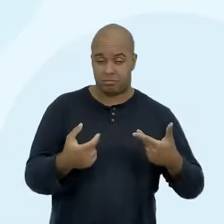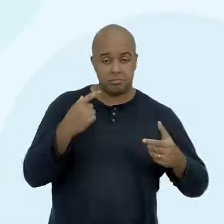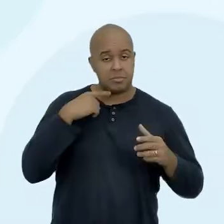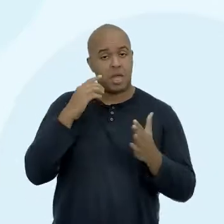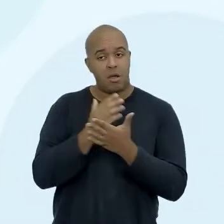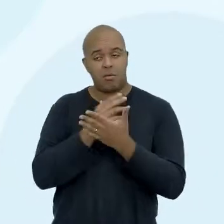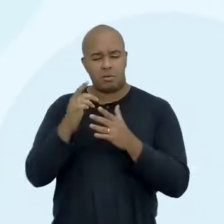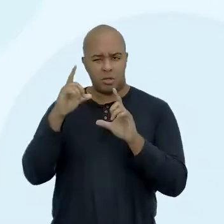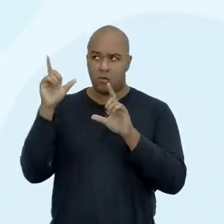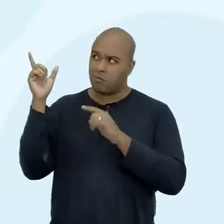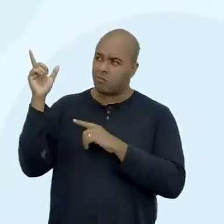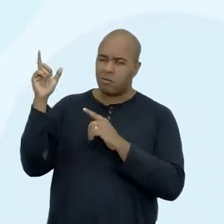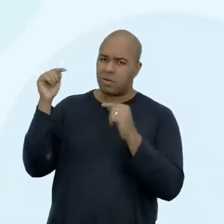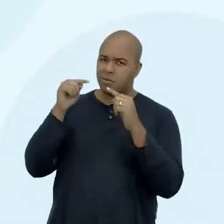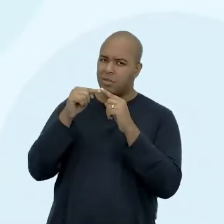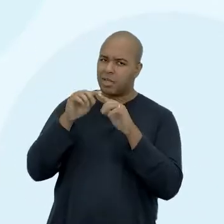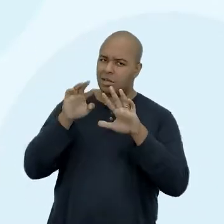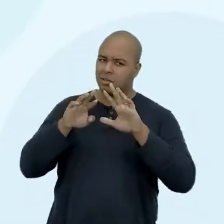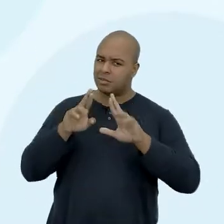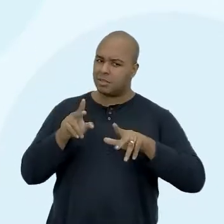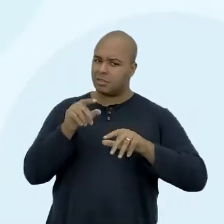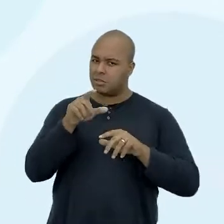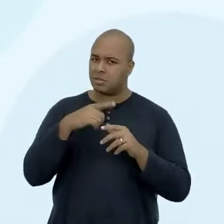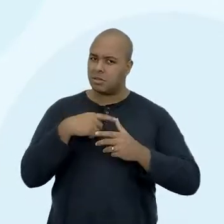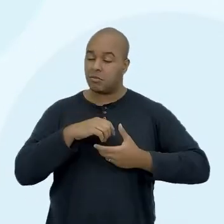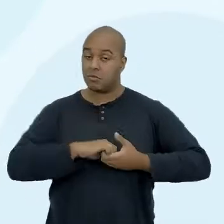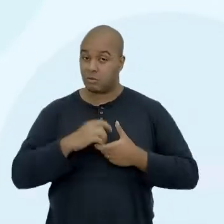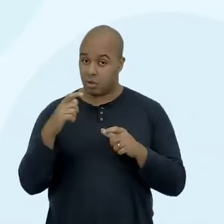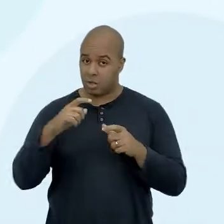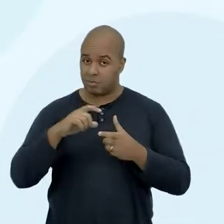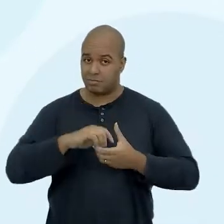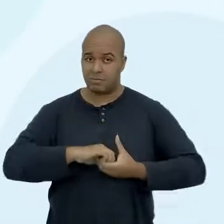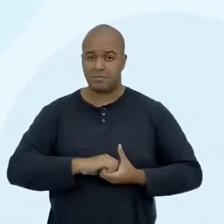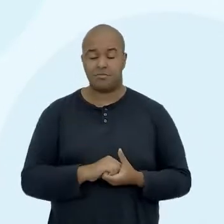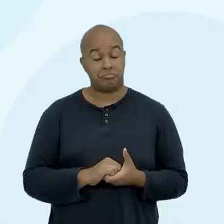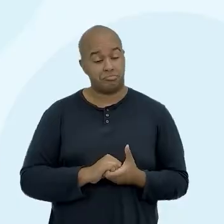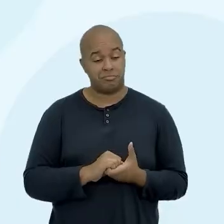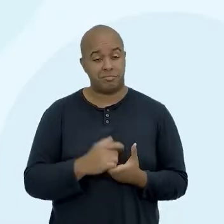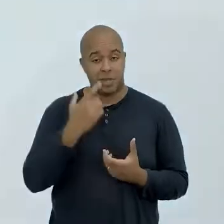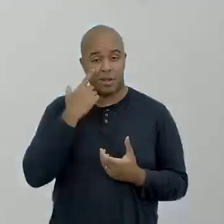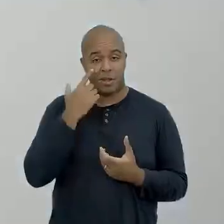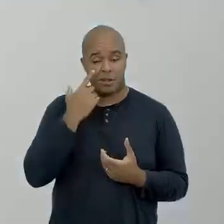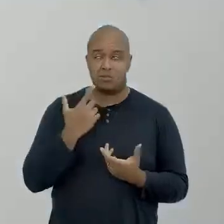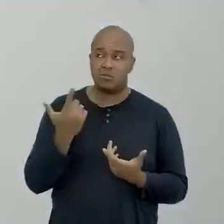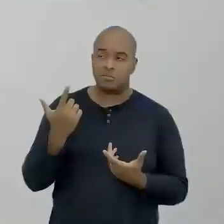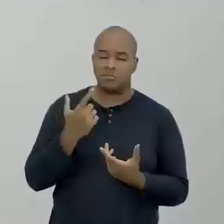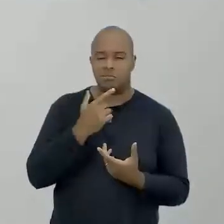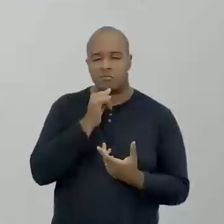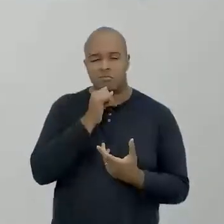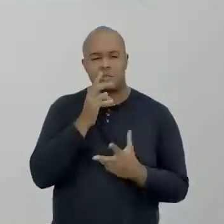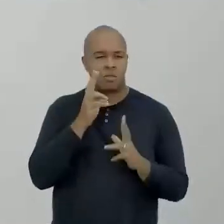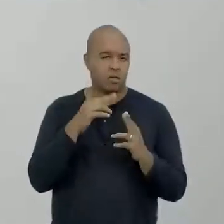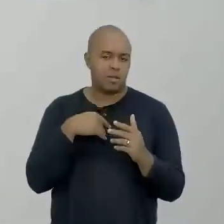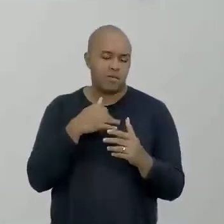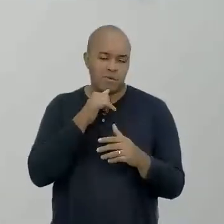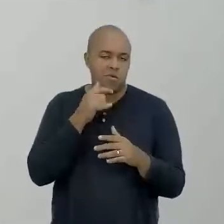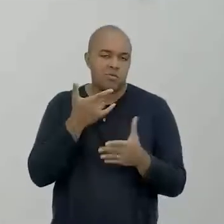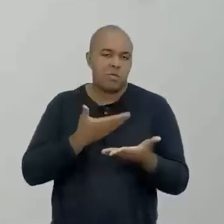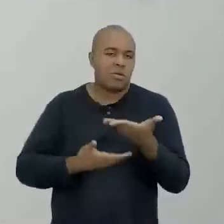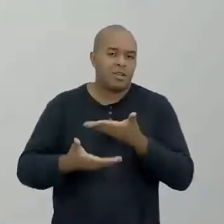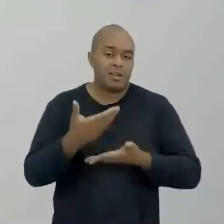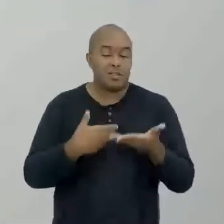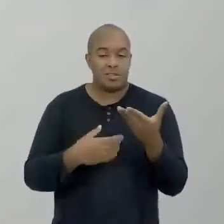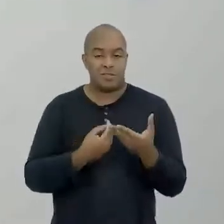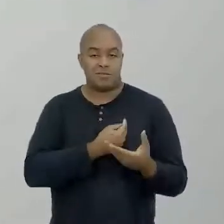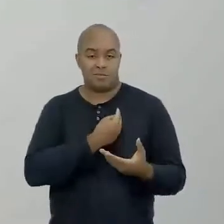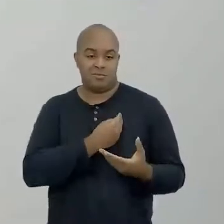algo nessas imagens que destoa de algum desses lugares? Olha, pessoal, como eu não tenho uma interação ao